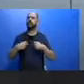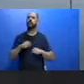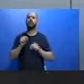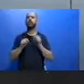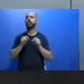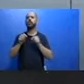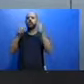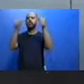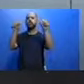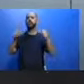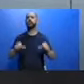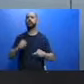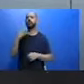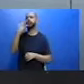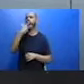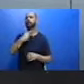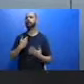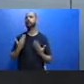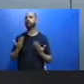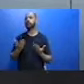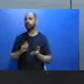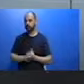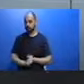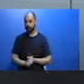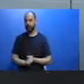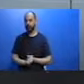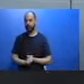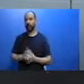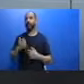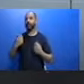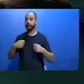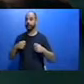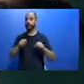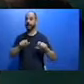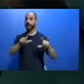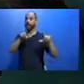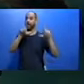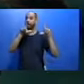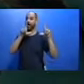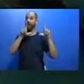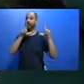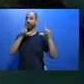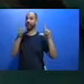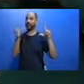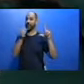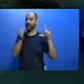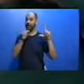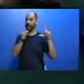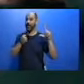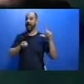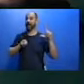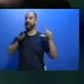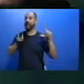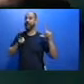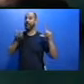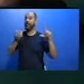fazer um cartaz bonito as imagens que completam a informação